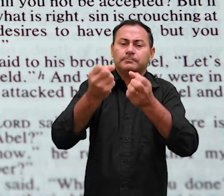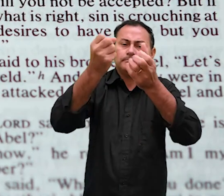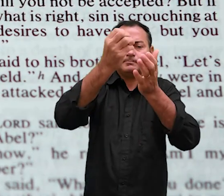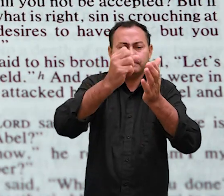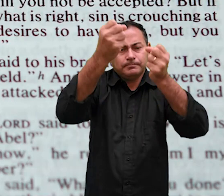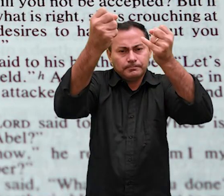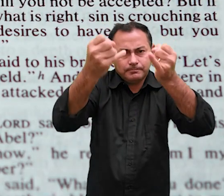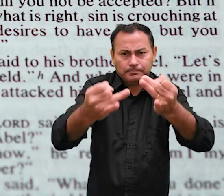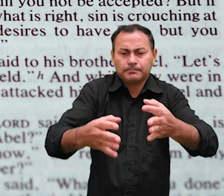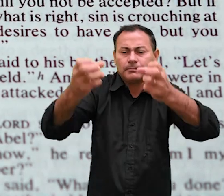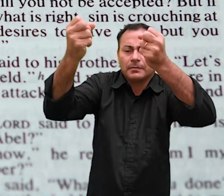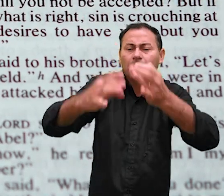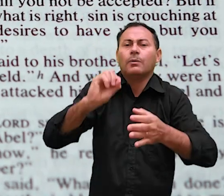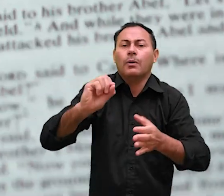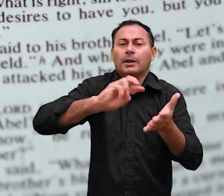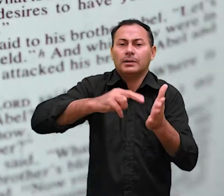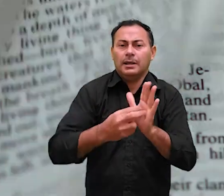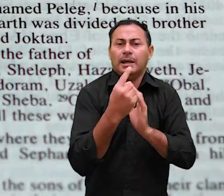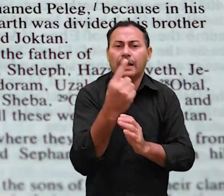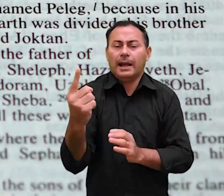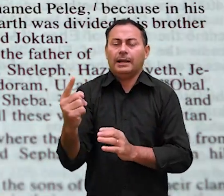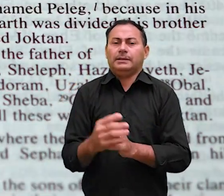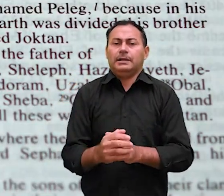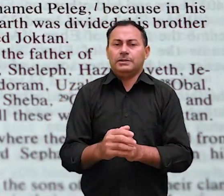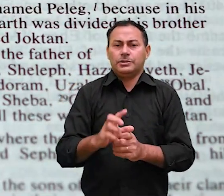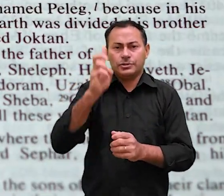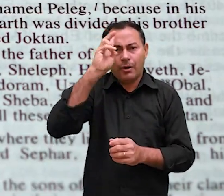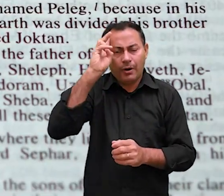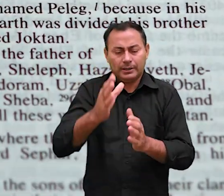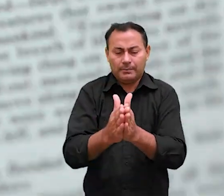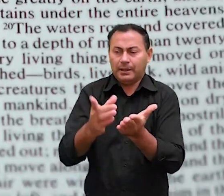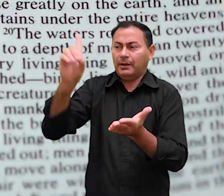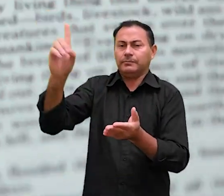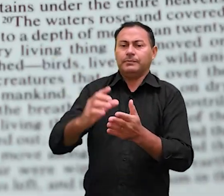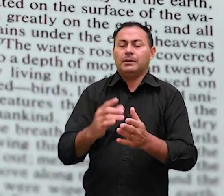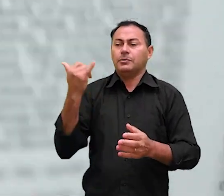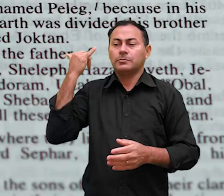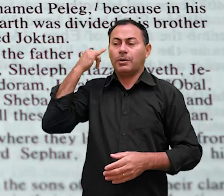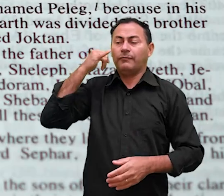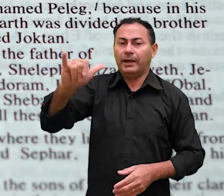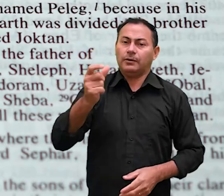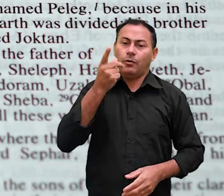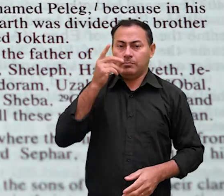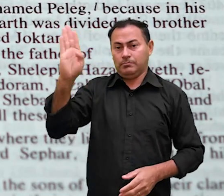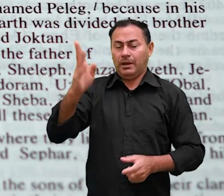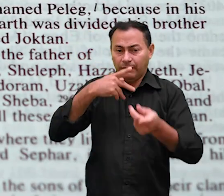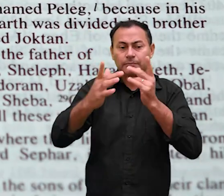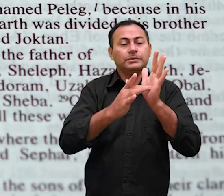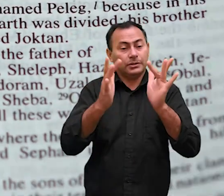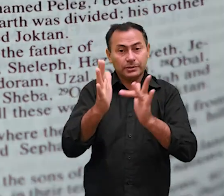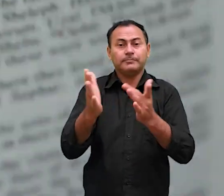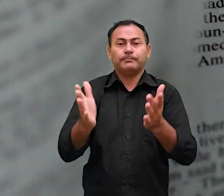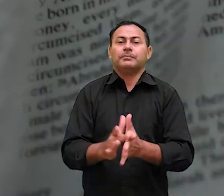pelas Escrituras explicando o que significava cada passagem e o que os profetas disseram sobre ele,